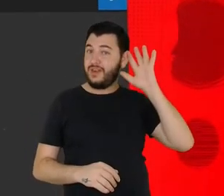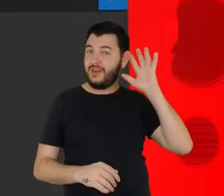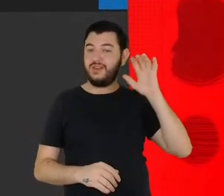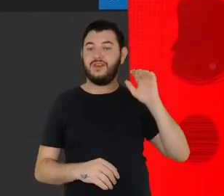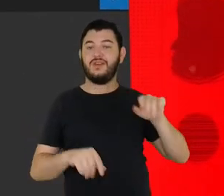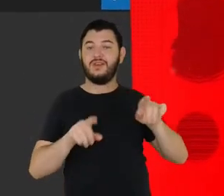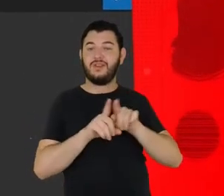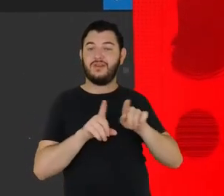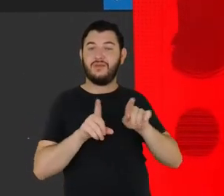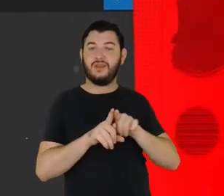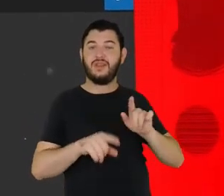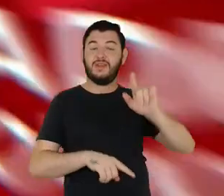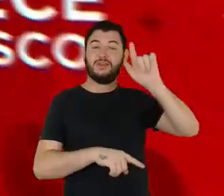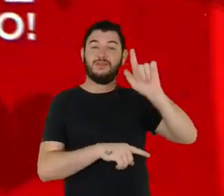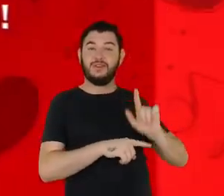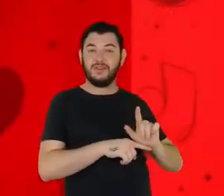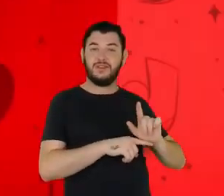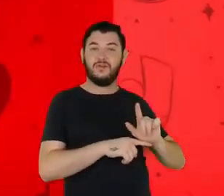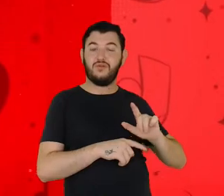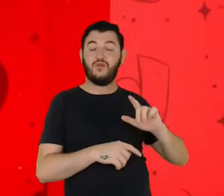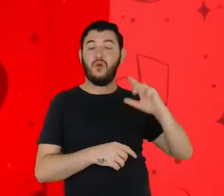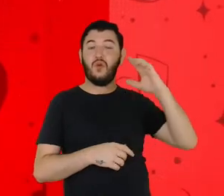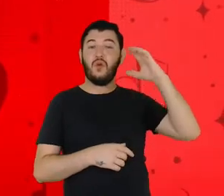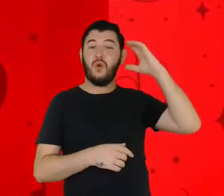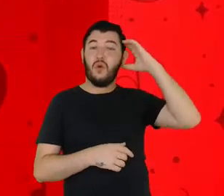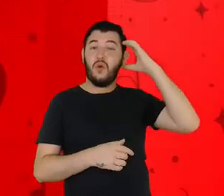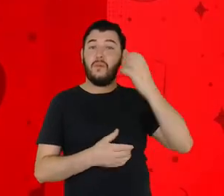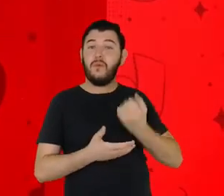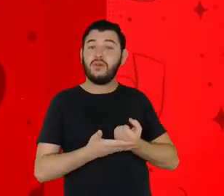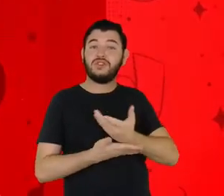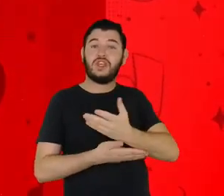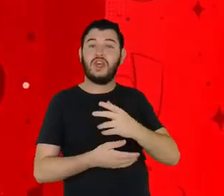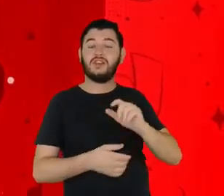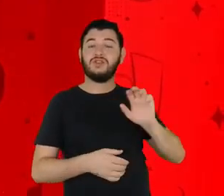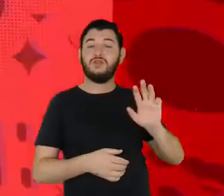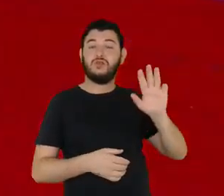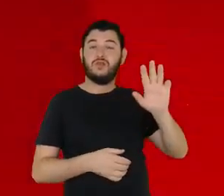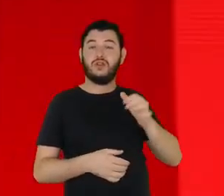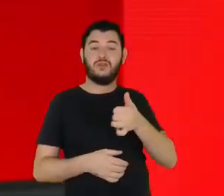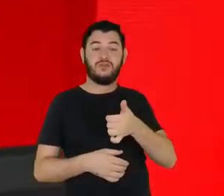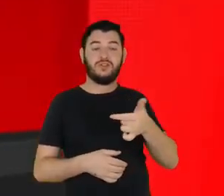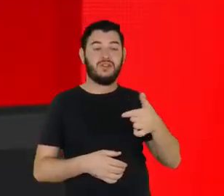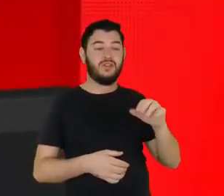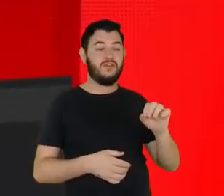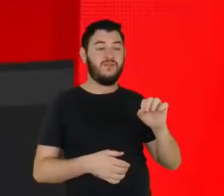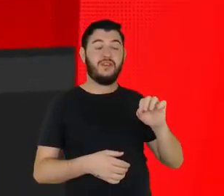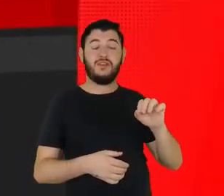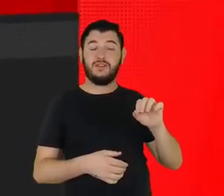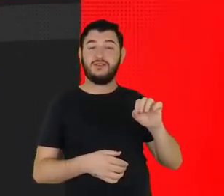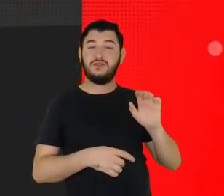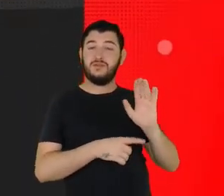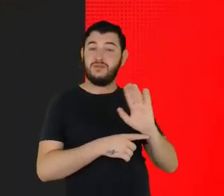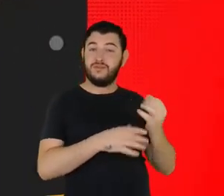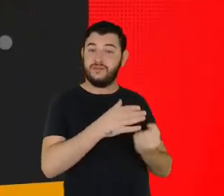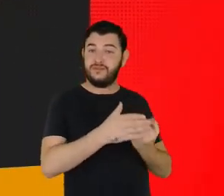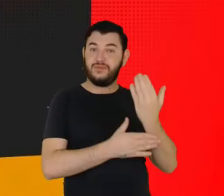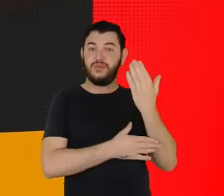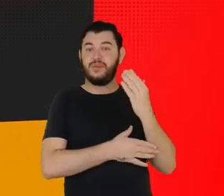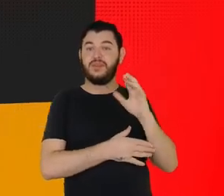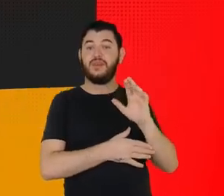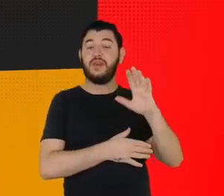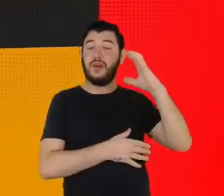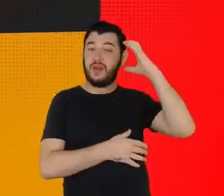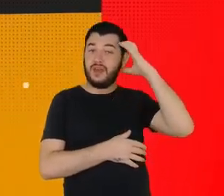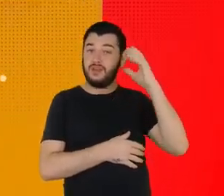720 episódios produzidos. A Rádio PT está presente em todas as plataformas. Em 2025, vamos mais longe.